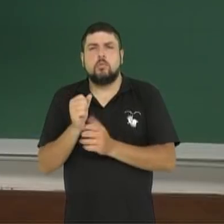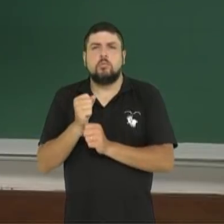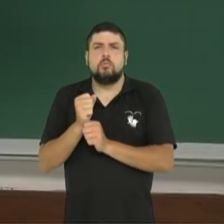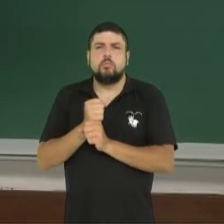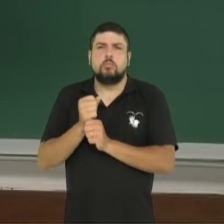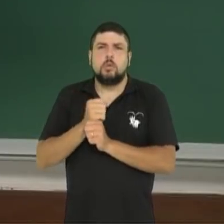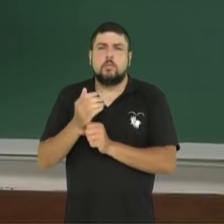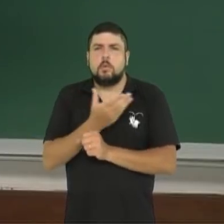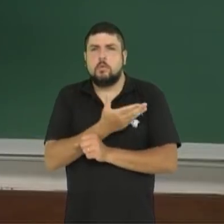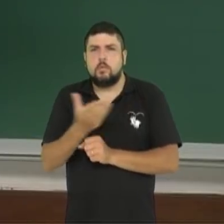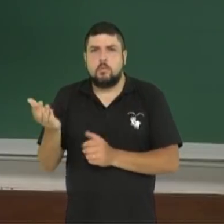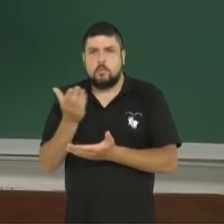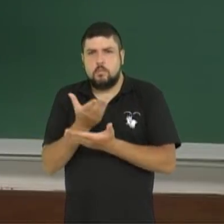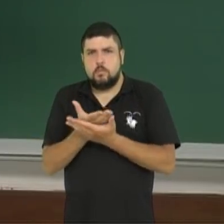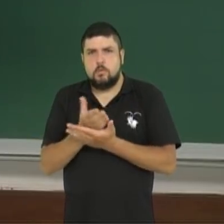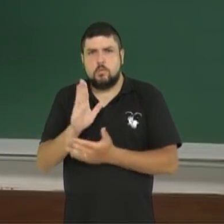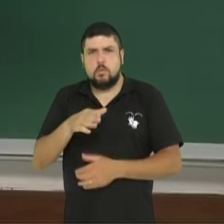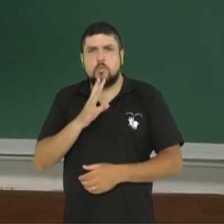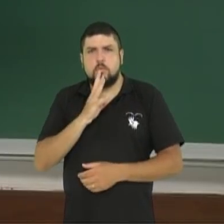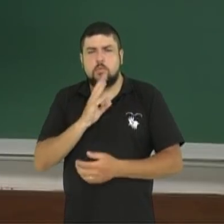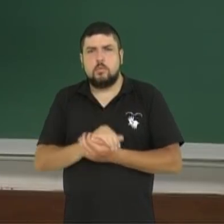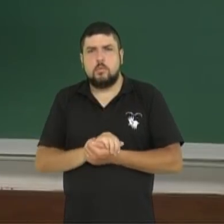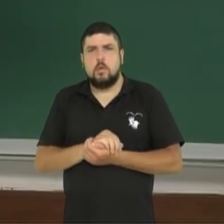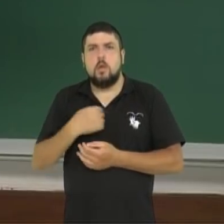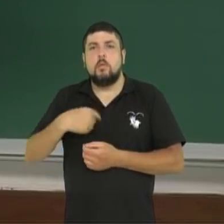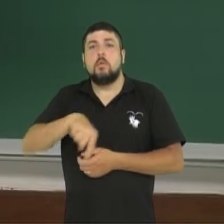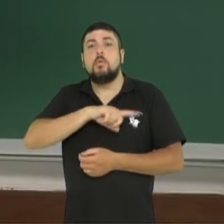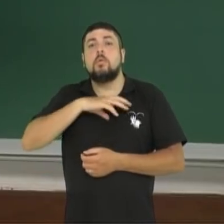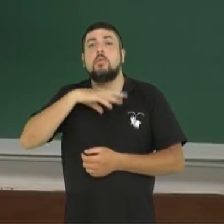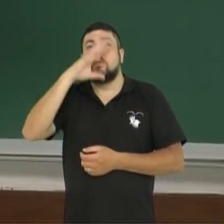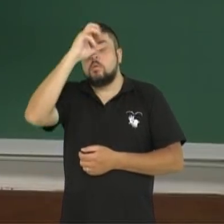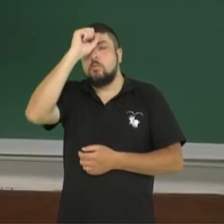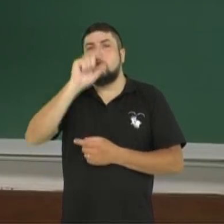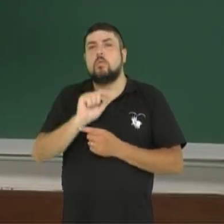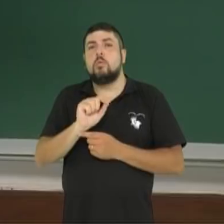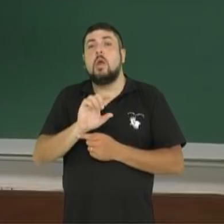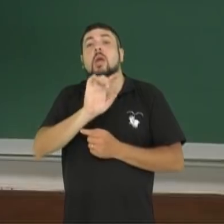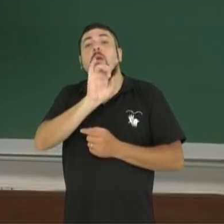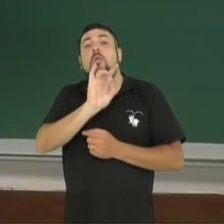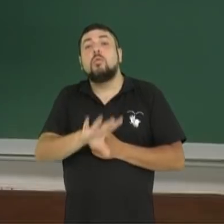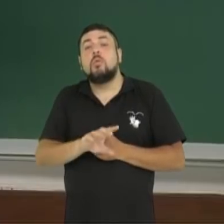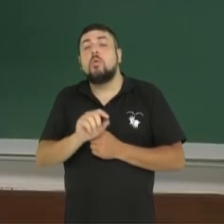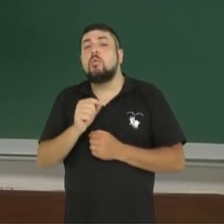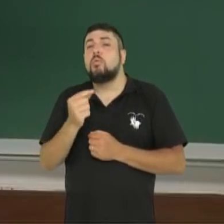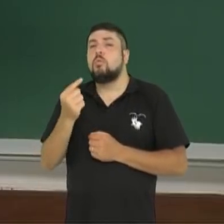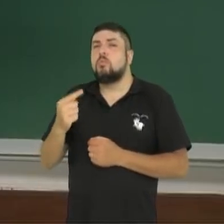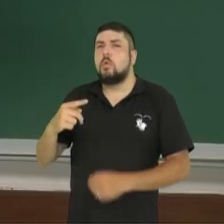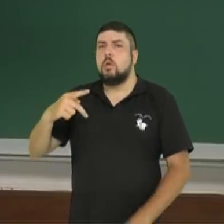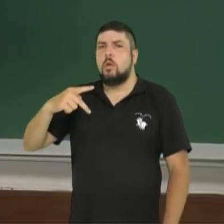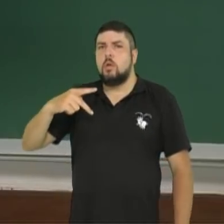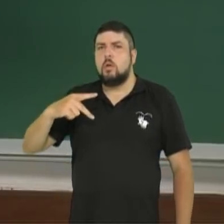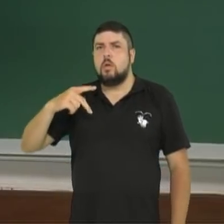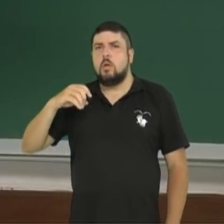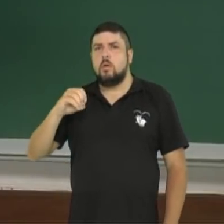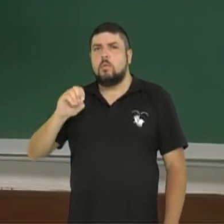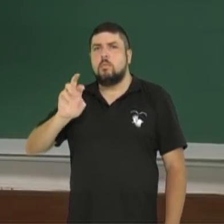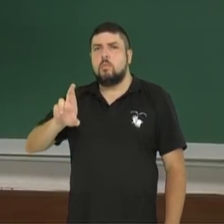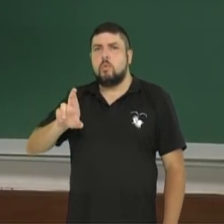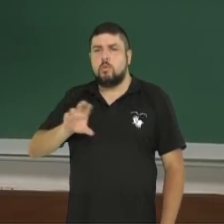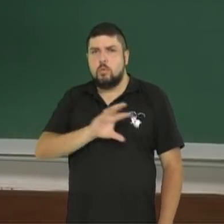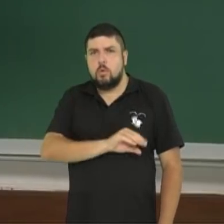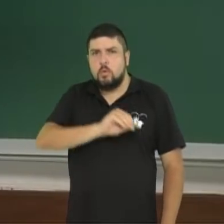de vida estudantil de vocês. E a gente aprende o quê? Que a única exceção é o verbo por, que termina em or. Né? E ele